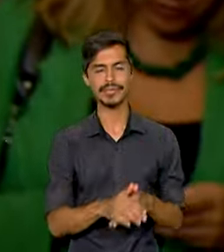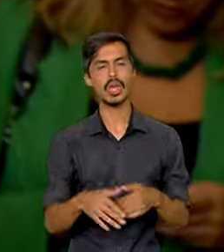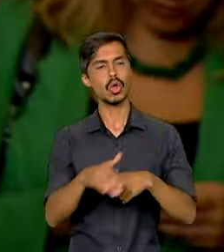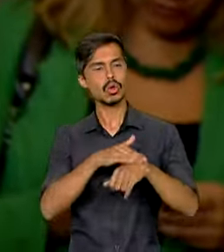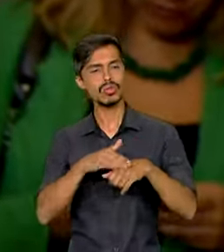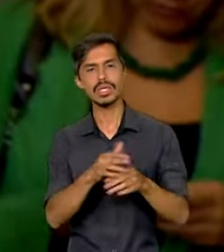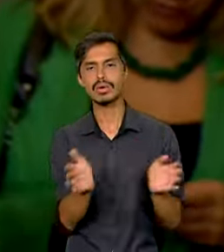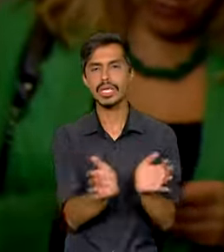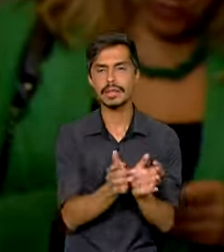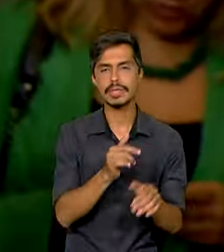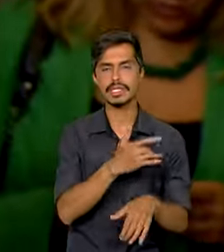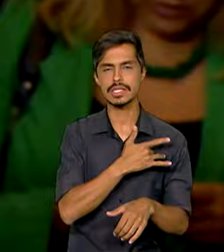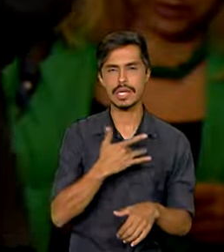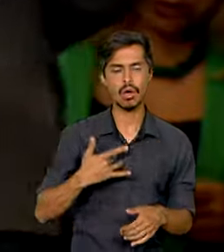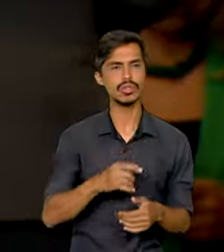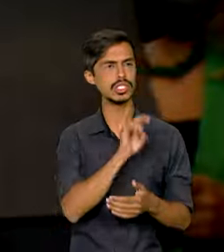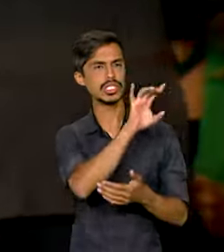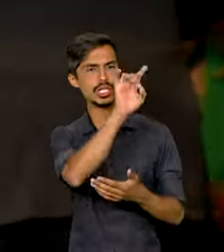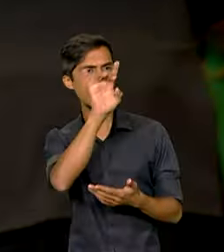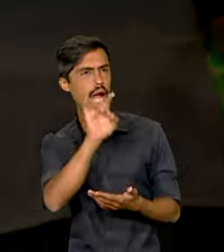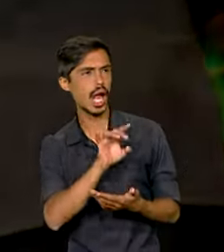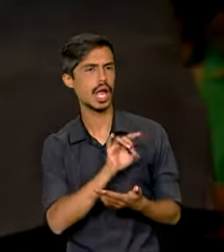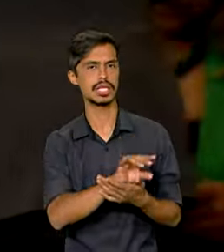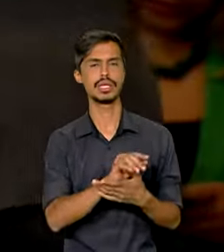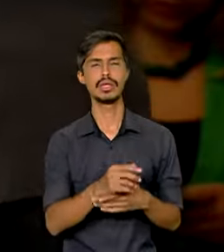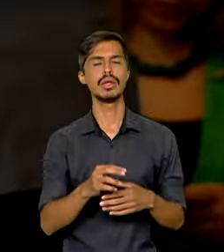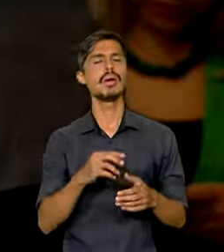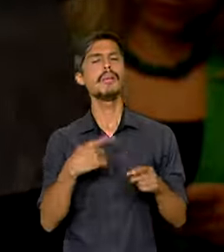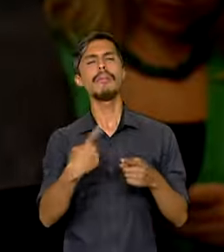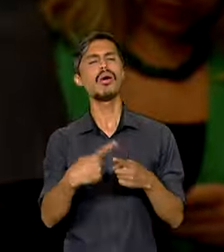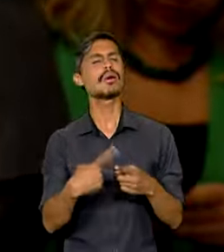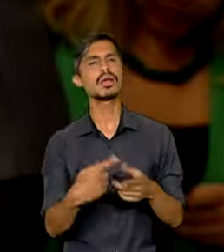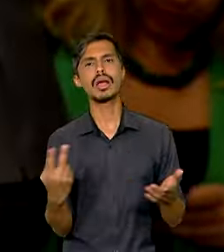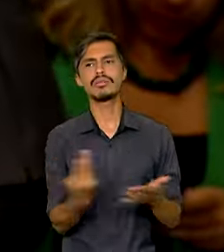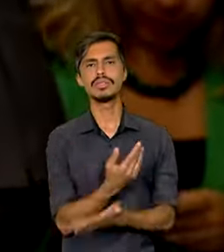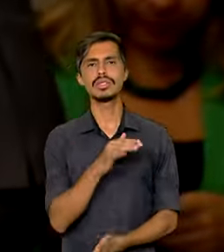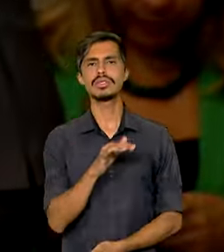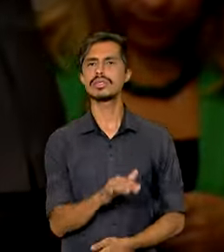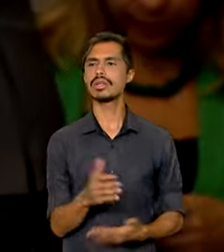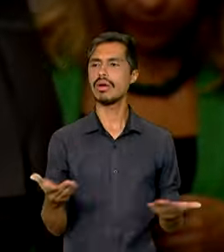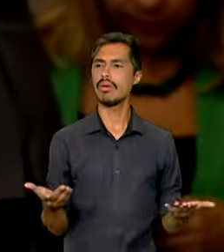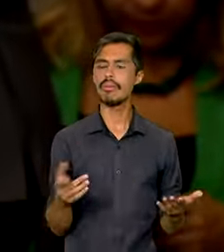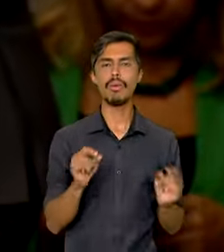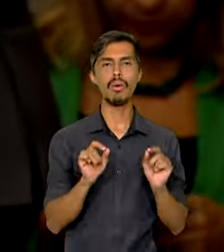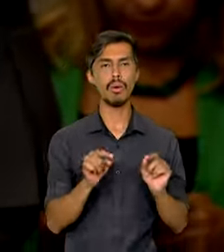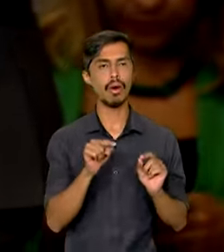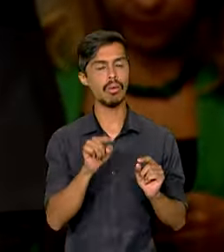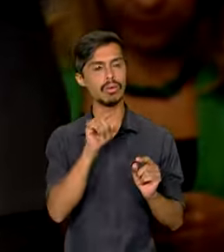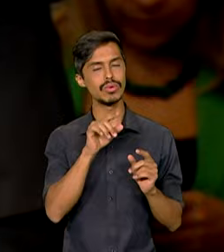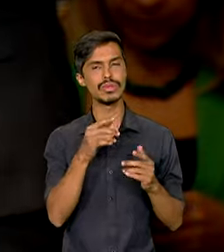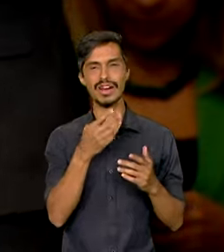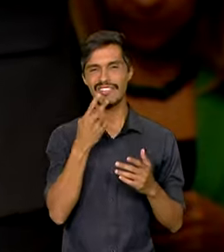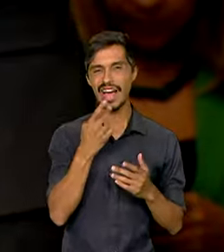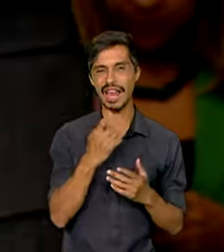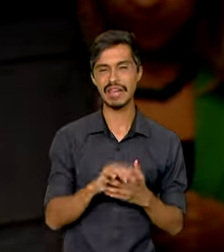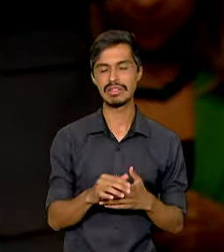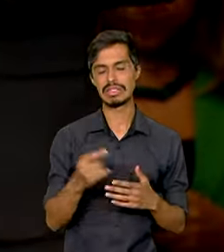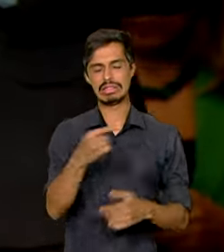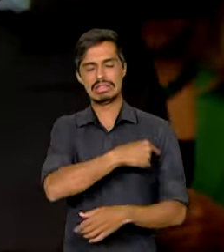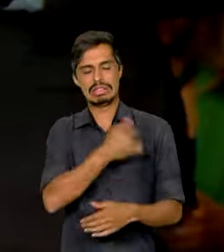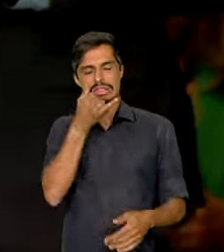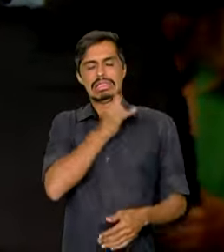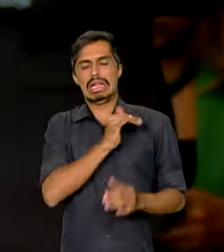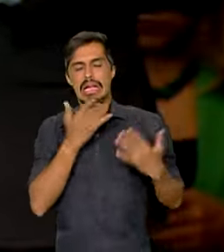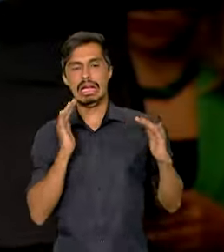de saúde, buscar entender as razões para o que se chama hoje hesitação vacinal